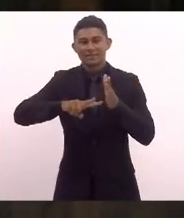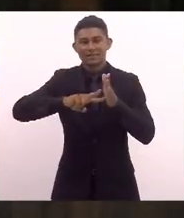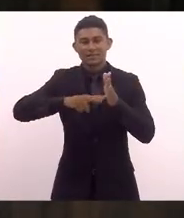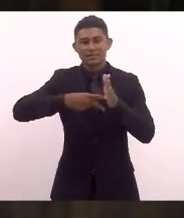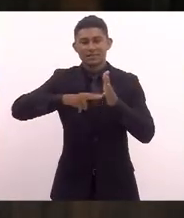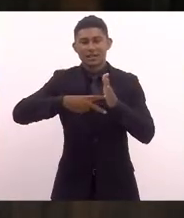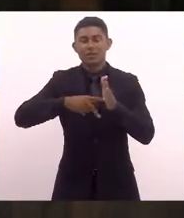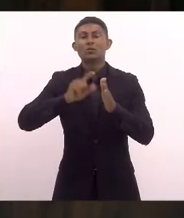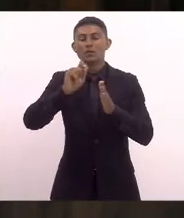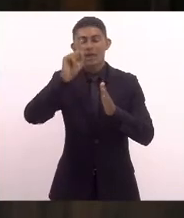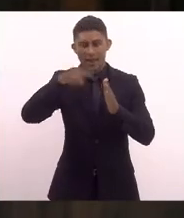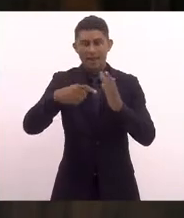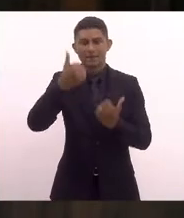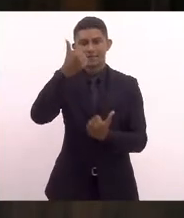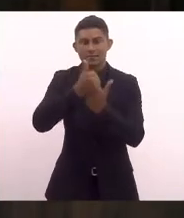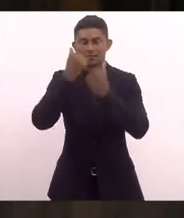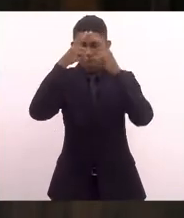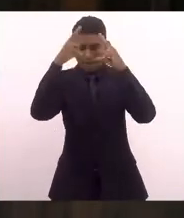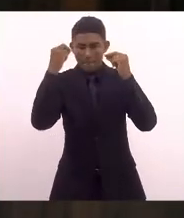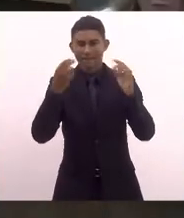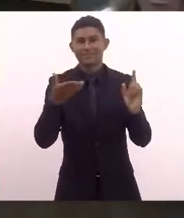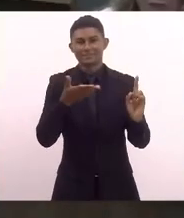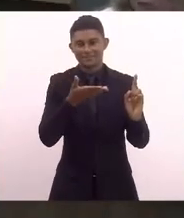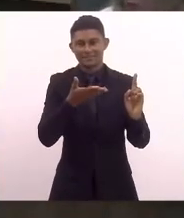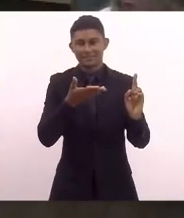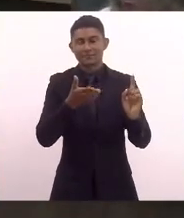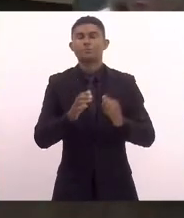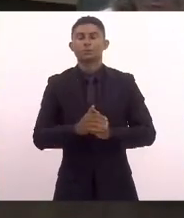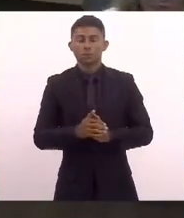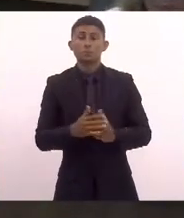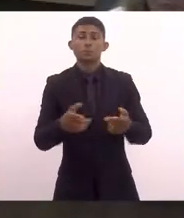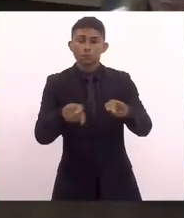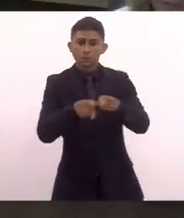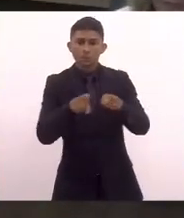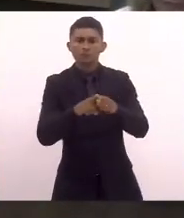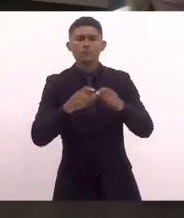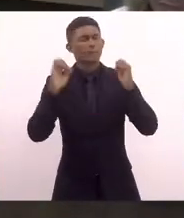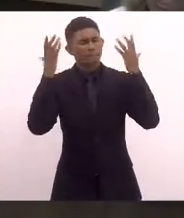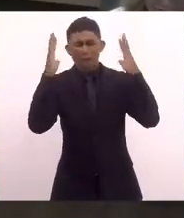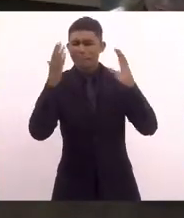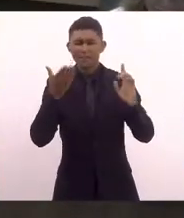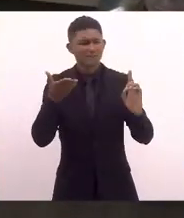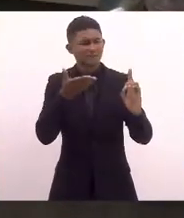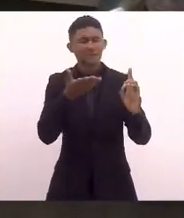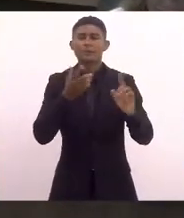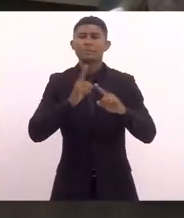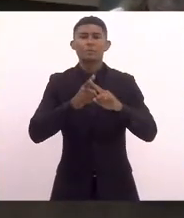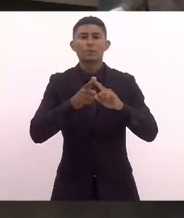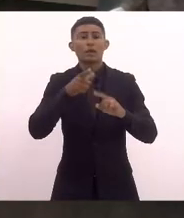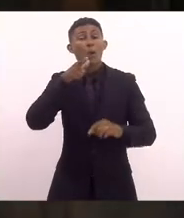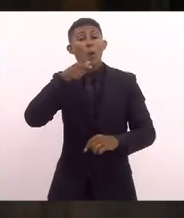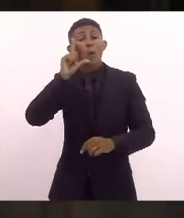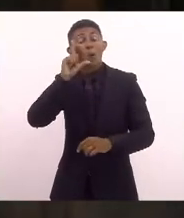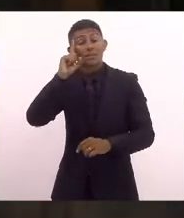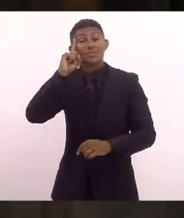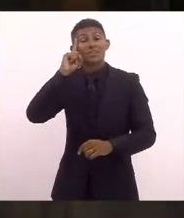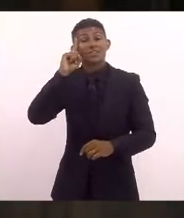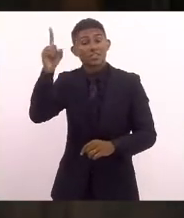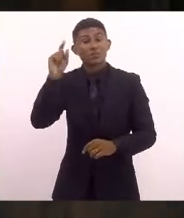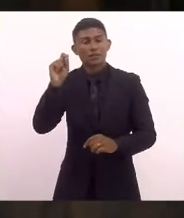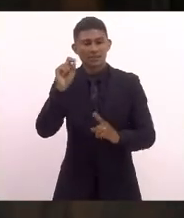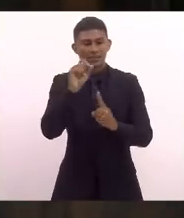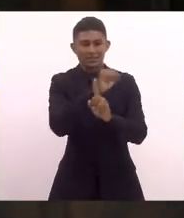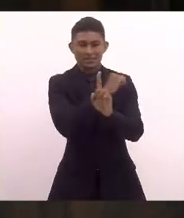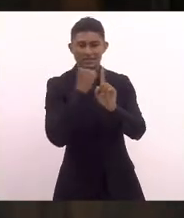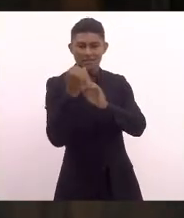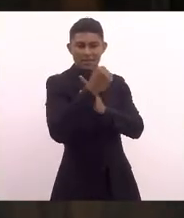dos Auxiliares e Técnicos de Enfermagem. E parabenizar a Zezé, porque ontem foi dia dos assistentes sociais, ela